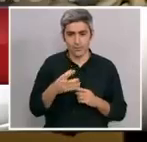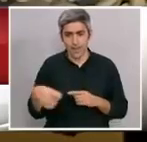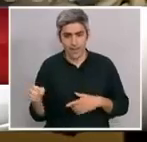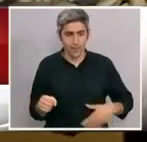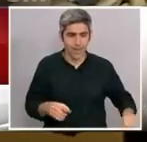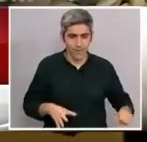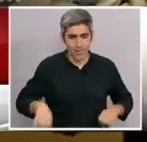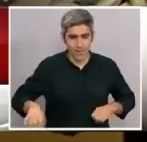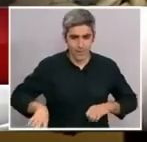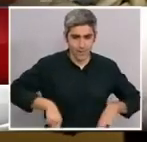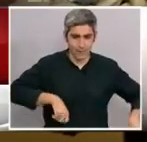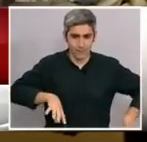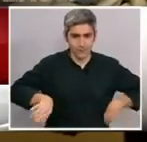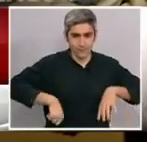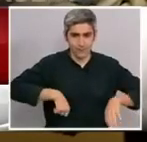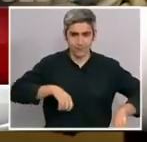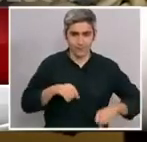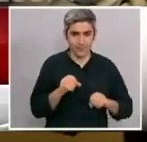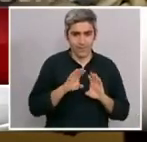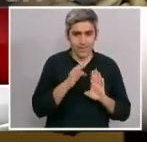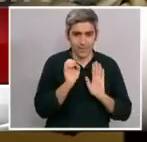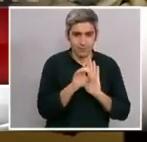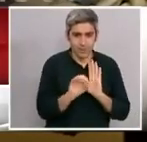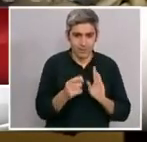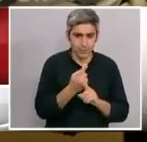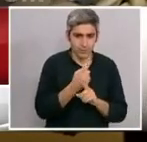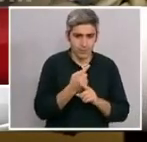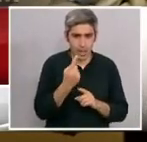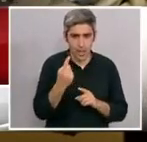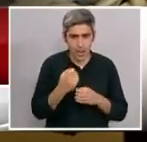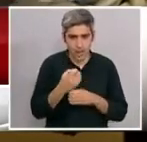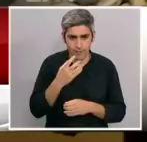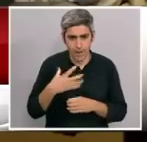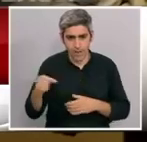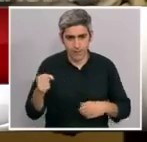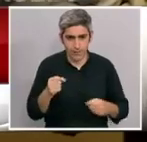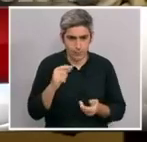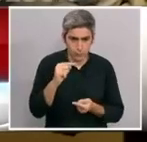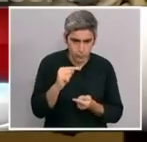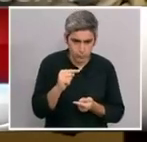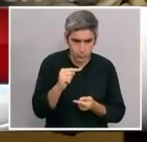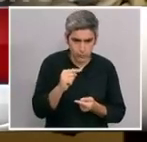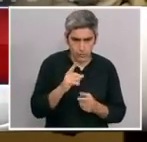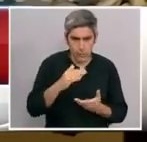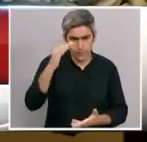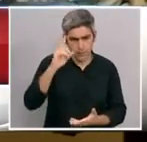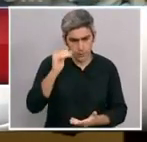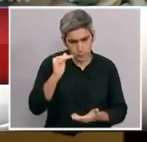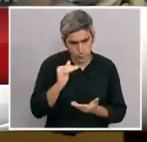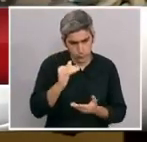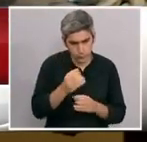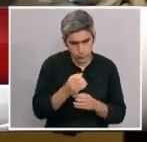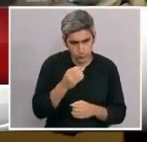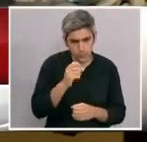para o outro. A gente depois levava a cada uma a sua garrafinha, daquelas pequeninas, não eram grandes. Não